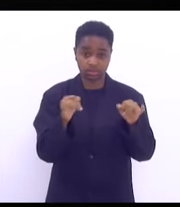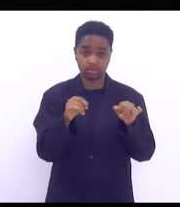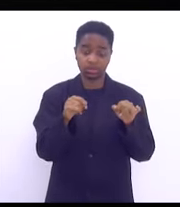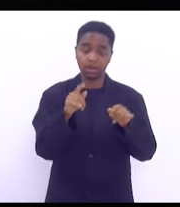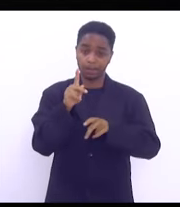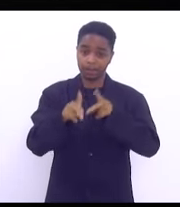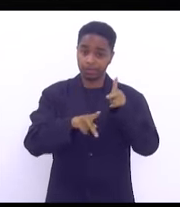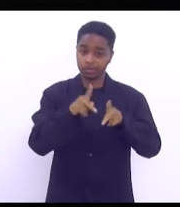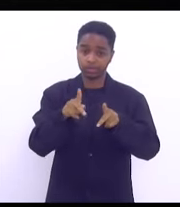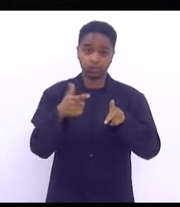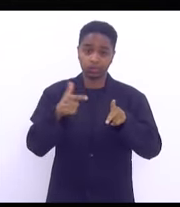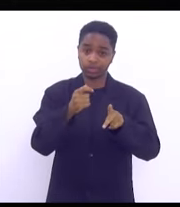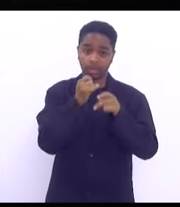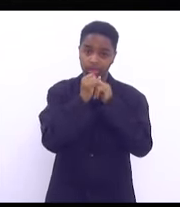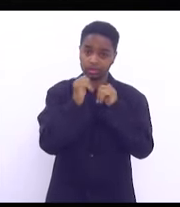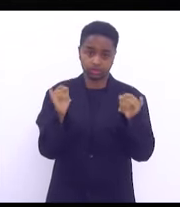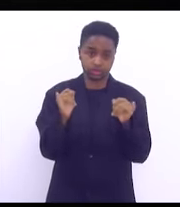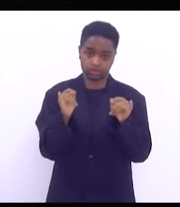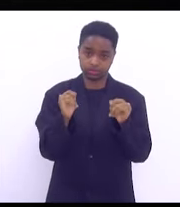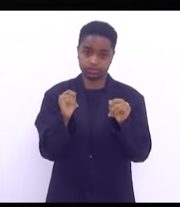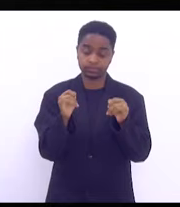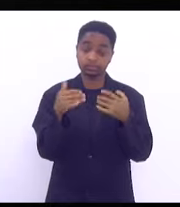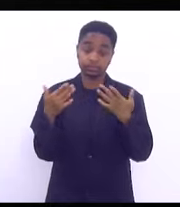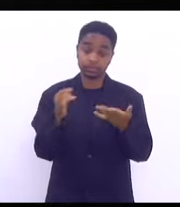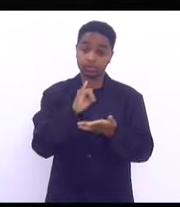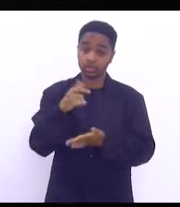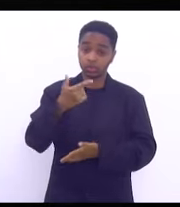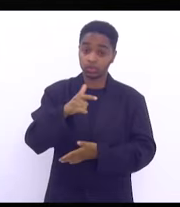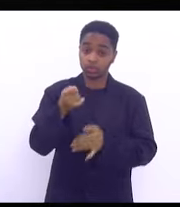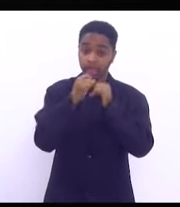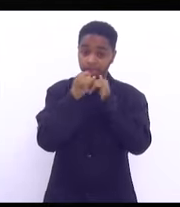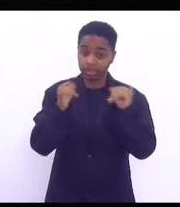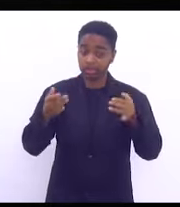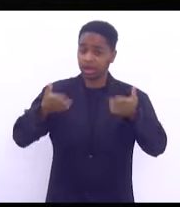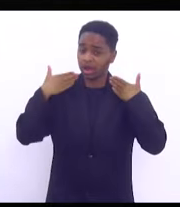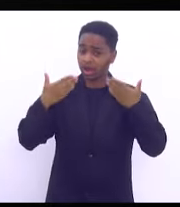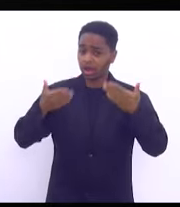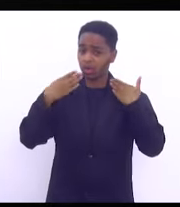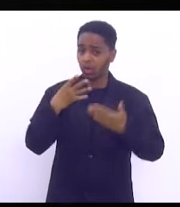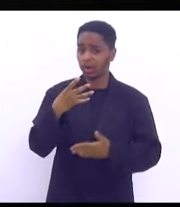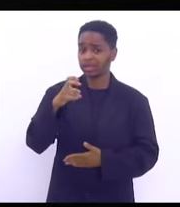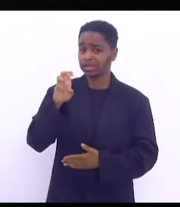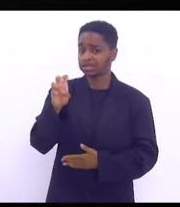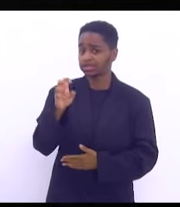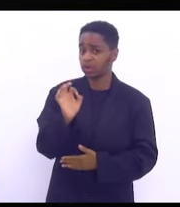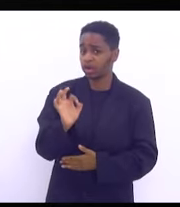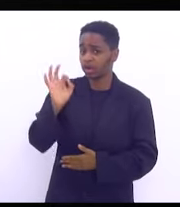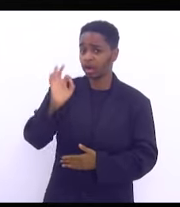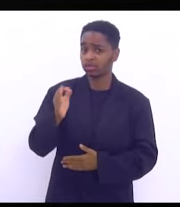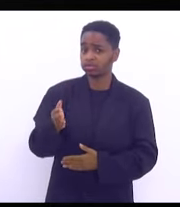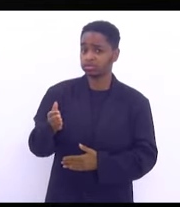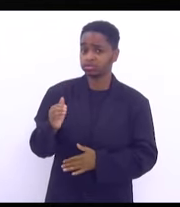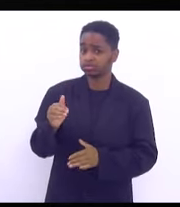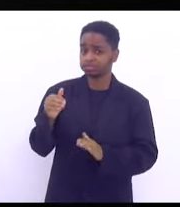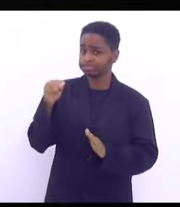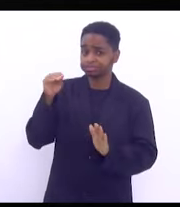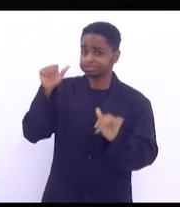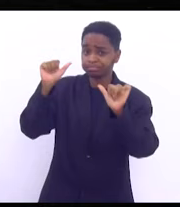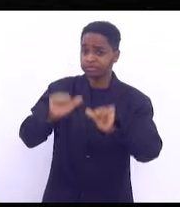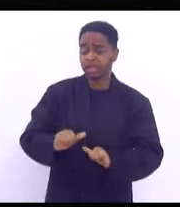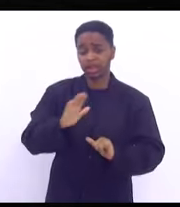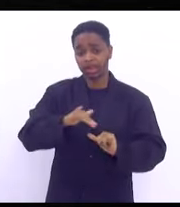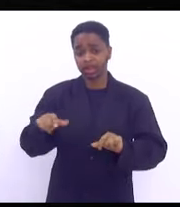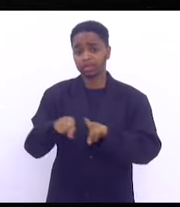população, ficou sem energia. E quando fica sem energia, num calor de mais de 45 graus, principalmente os idosos, as crianças são os que